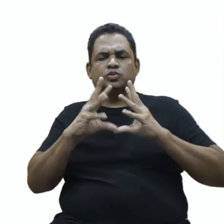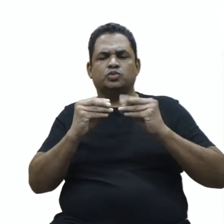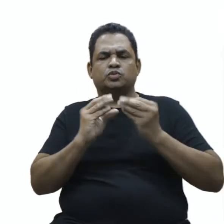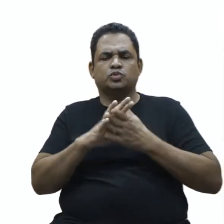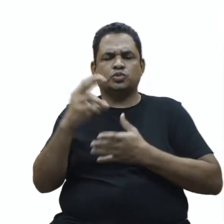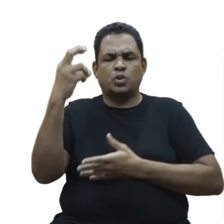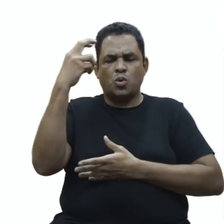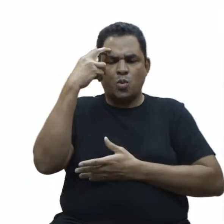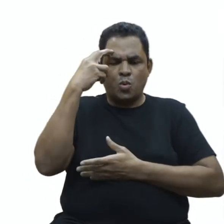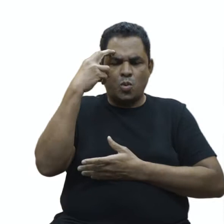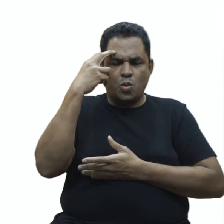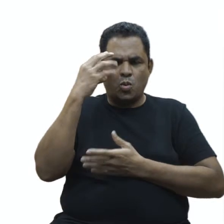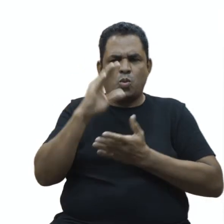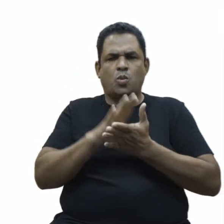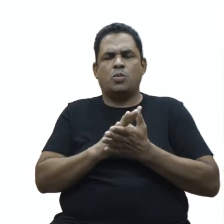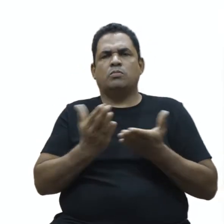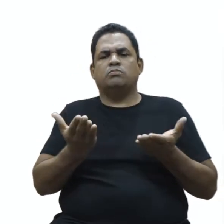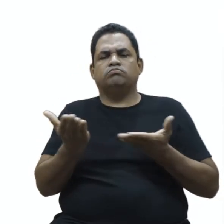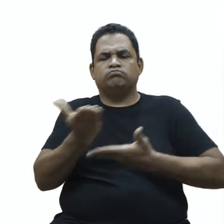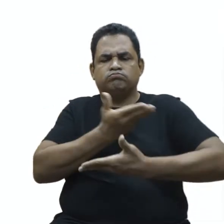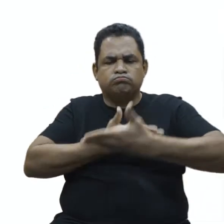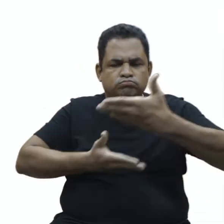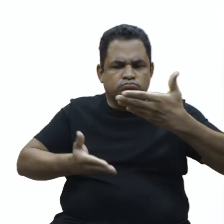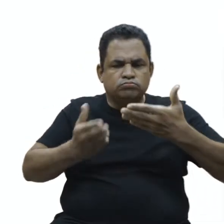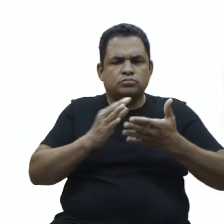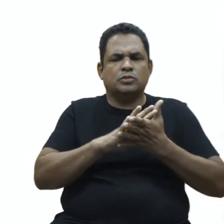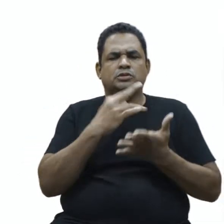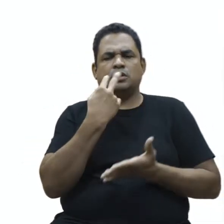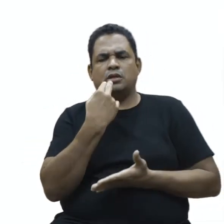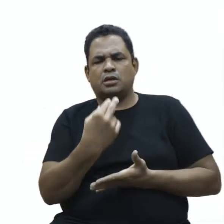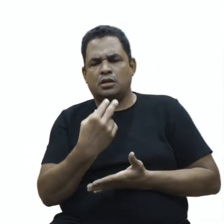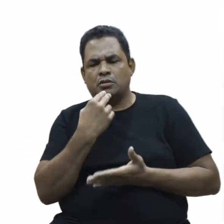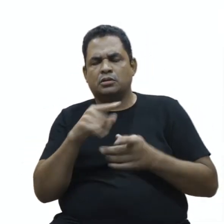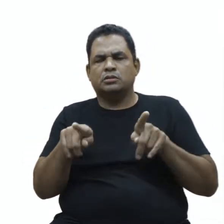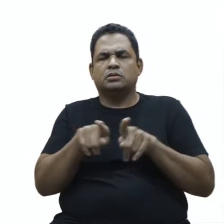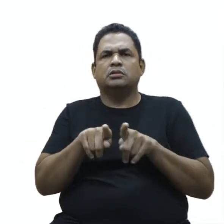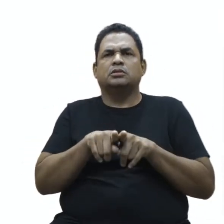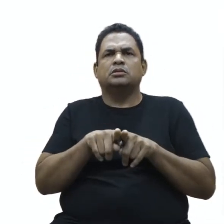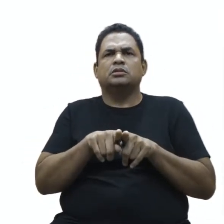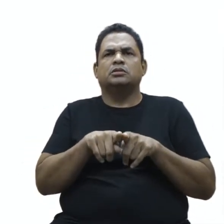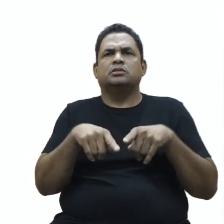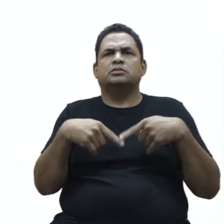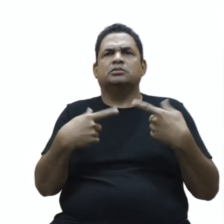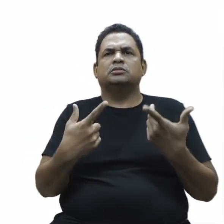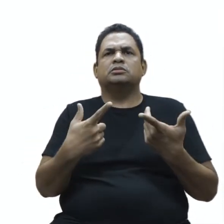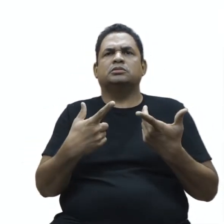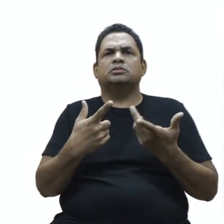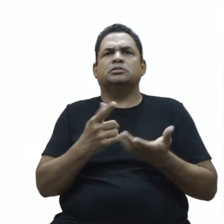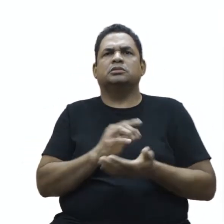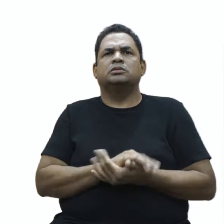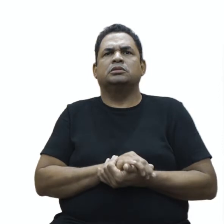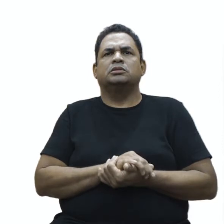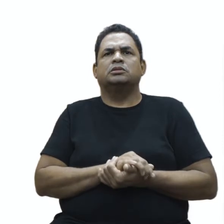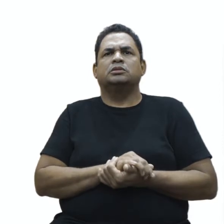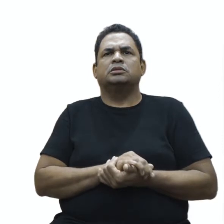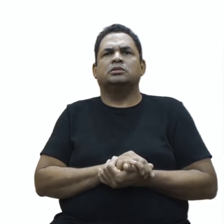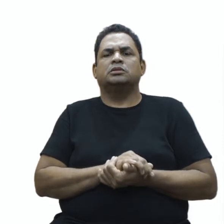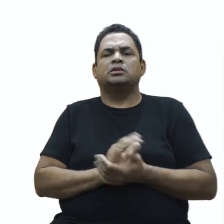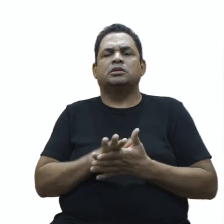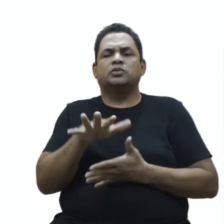cultural, compartilha da mesma língua, né? E quase sempre está sobre um